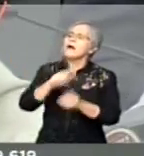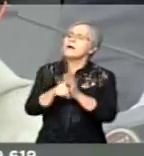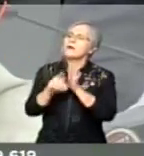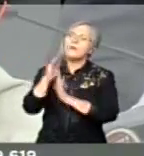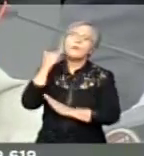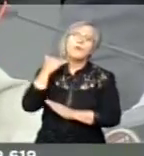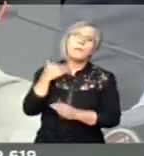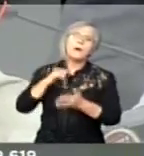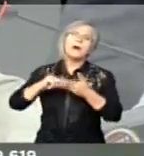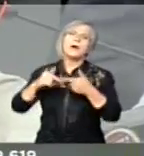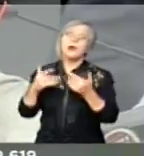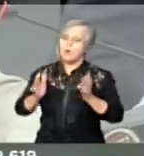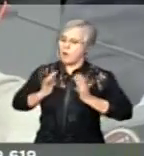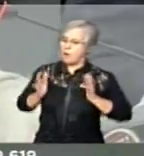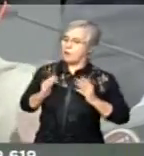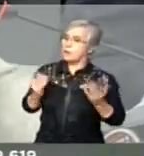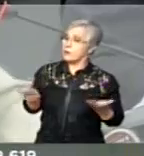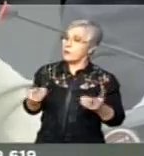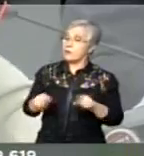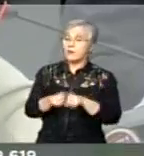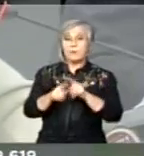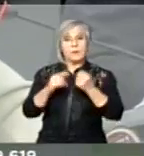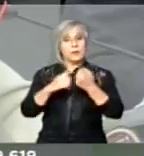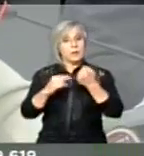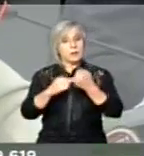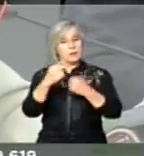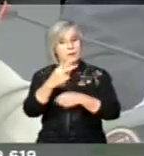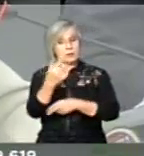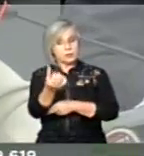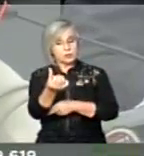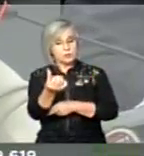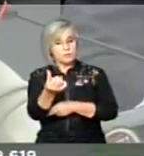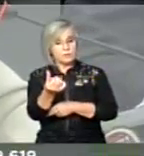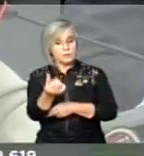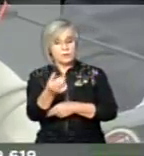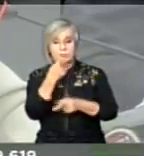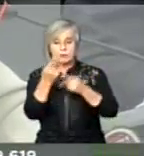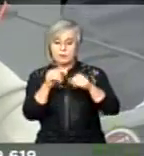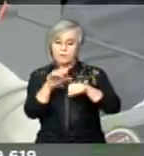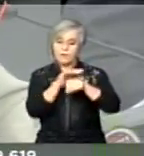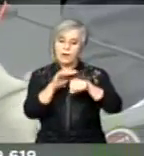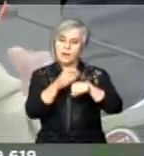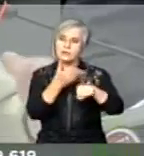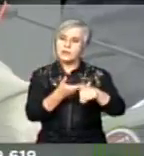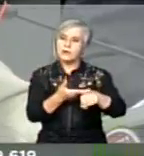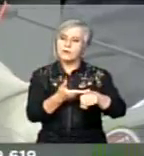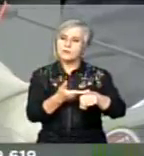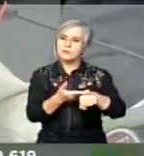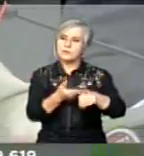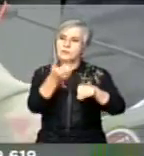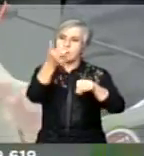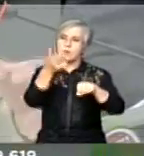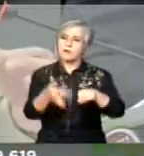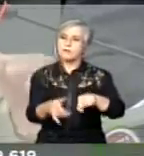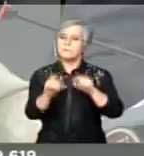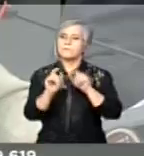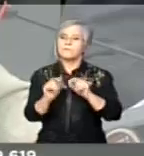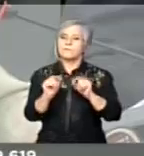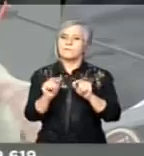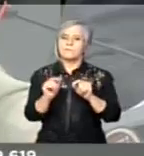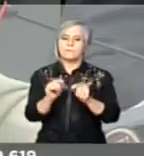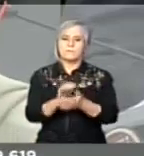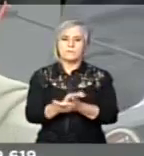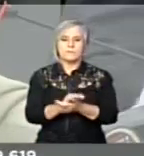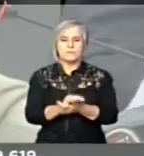cumprimento do artigo 26 das disposições transitórias da nossa Constituição, que fala sobre a